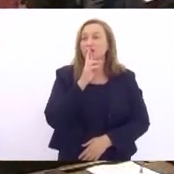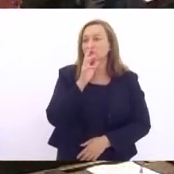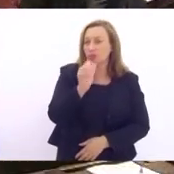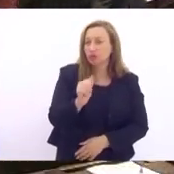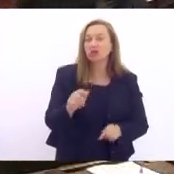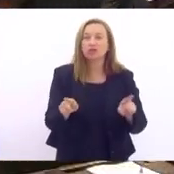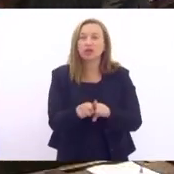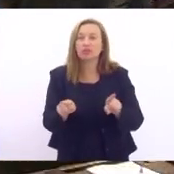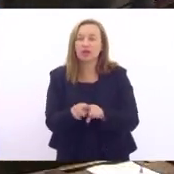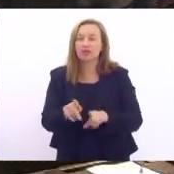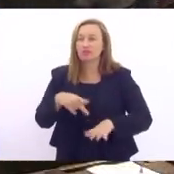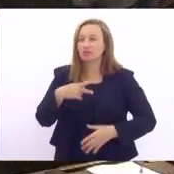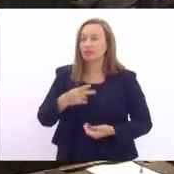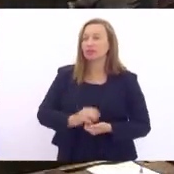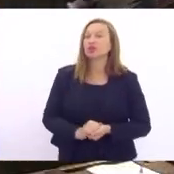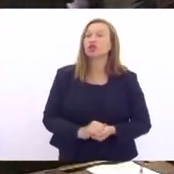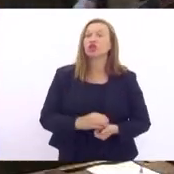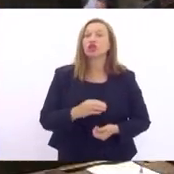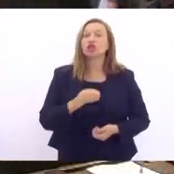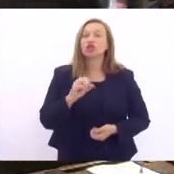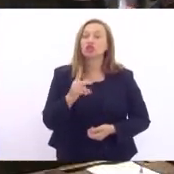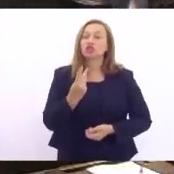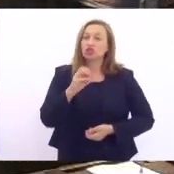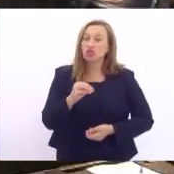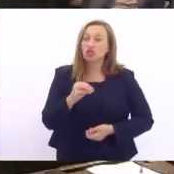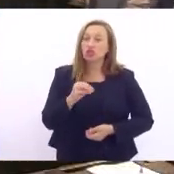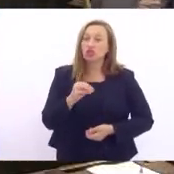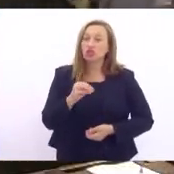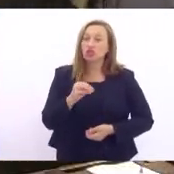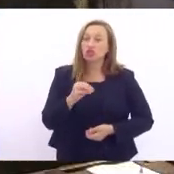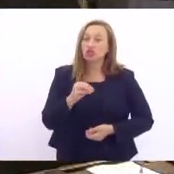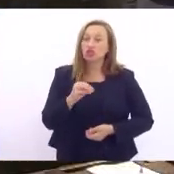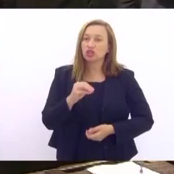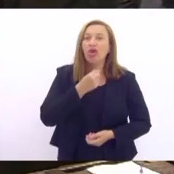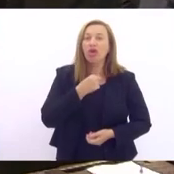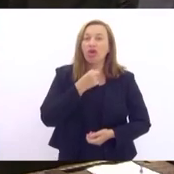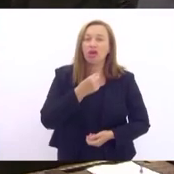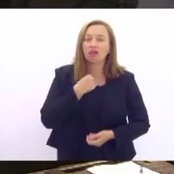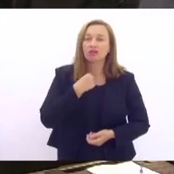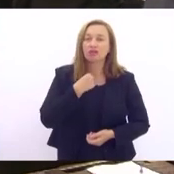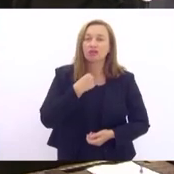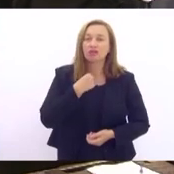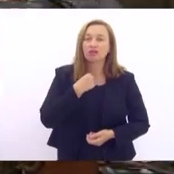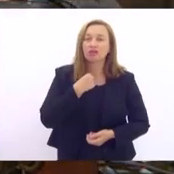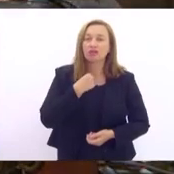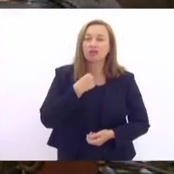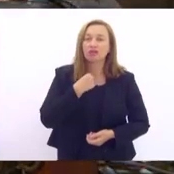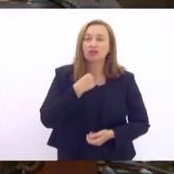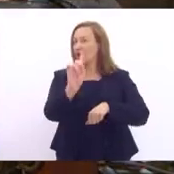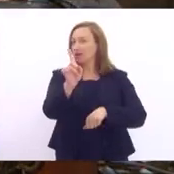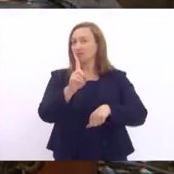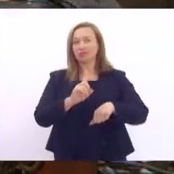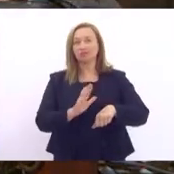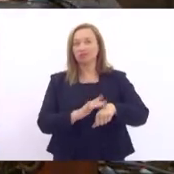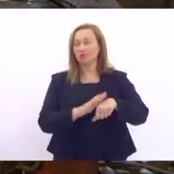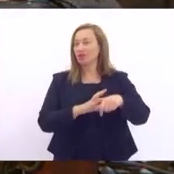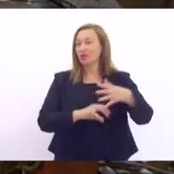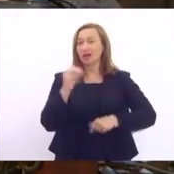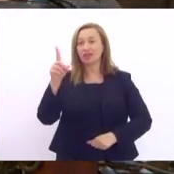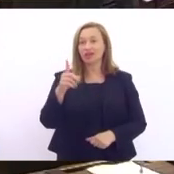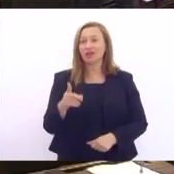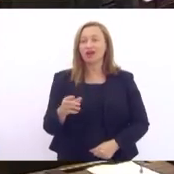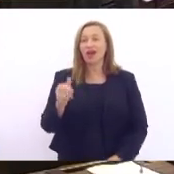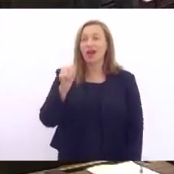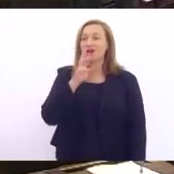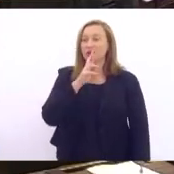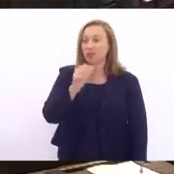Chico, microfone, por favor, deputado Chico Machado. Está curado, não. Amorim deu um pulo aqui, deputado Chico. Desculpa, Mink. Não,